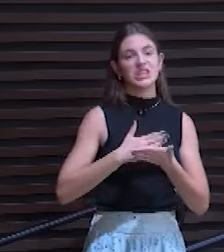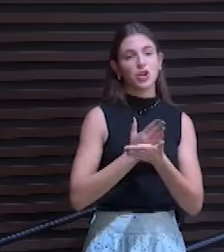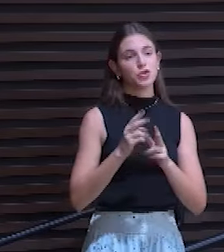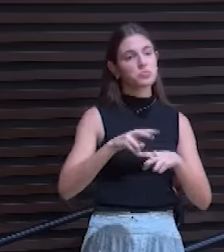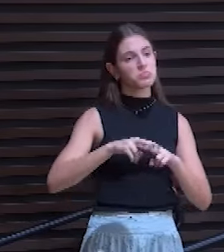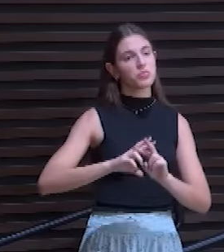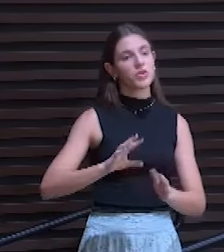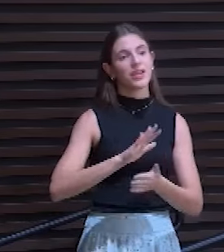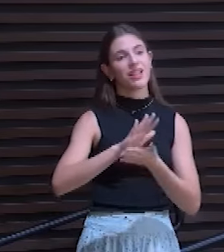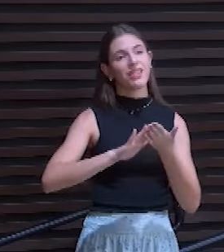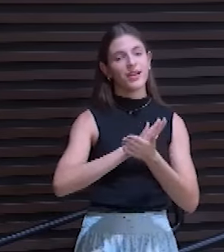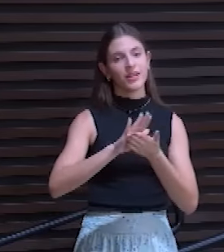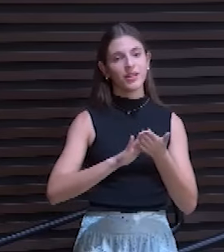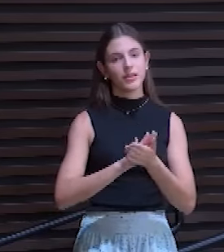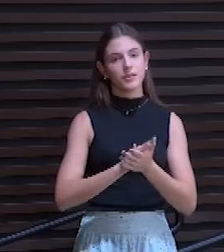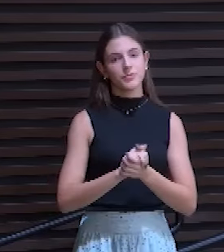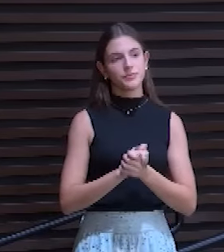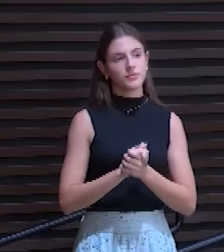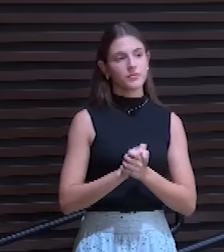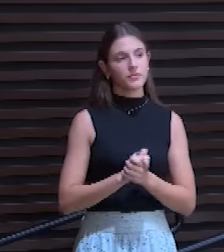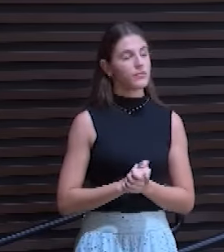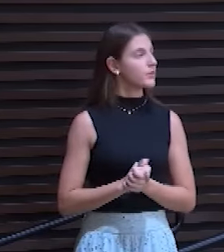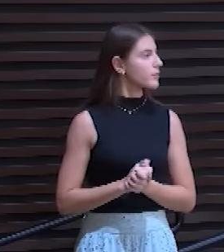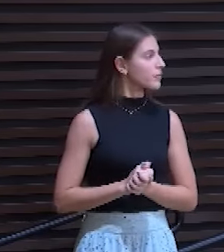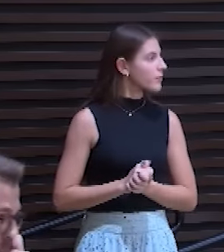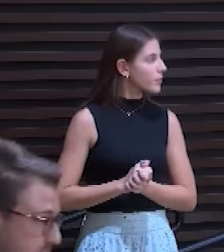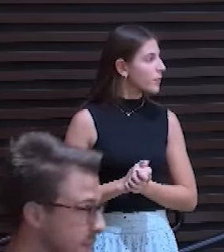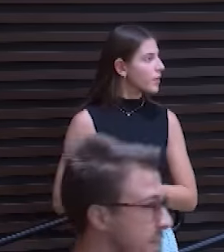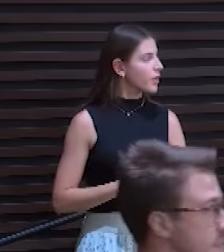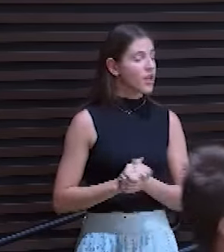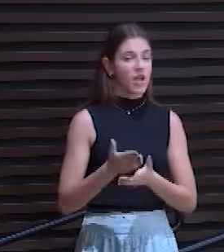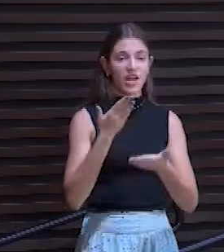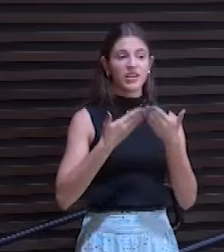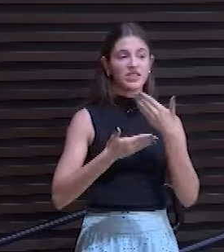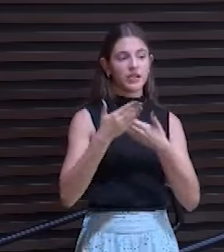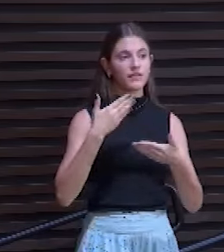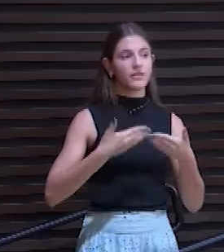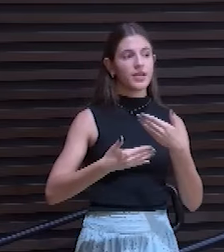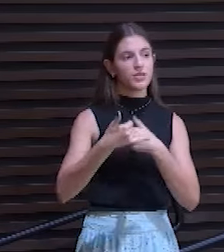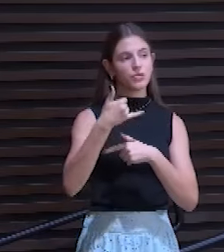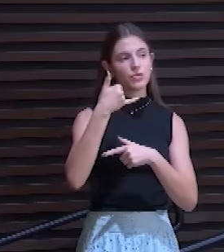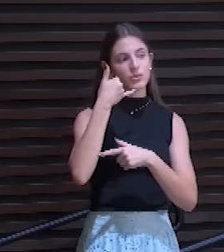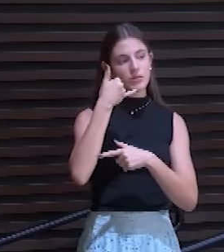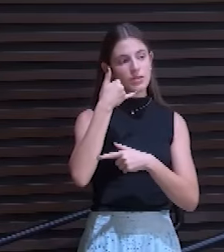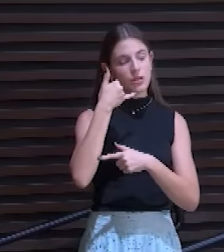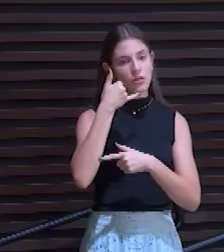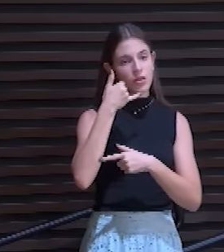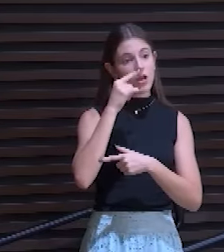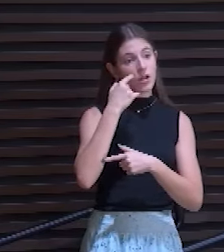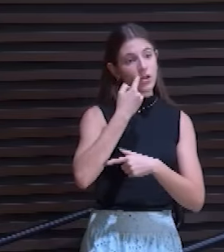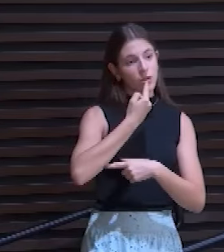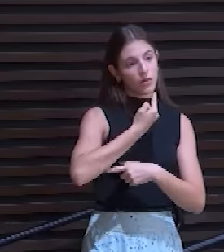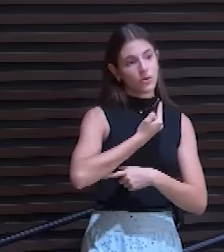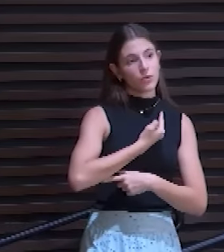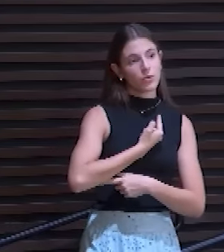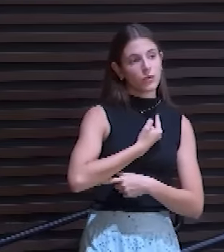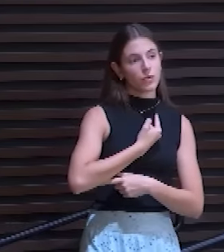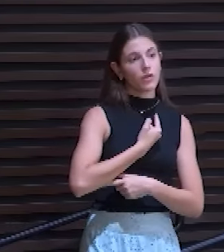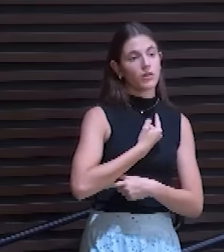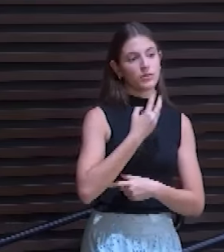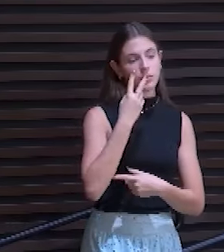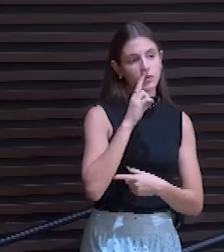nós estamos vendo. O que está... Ontem, vocês perderam o nosso irmão Cristiano e a